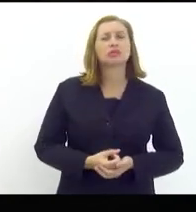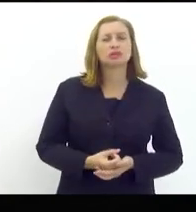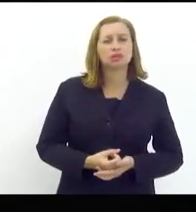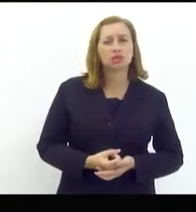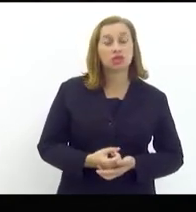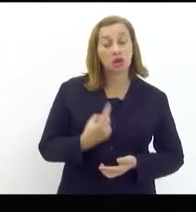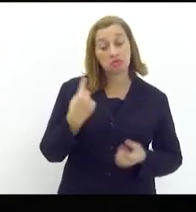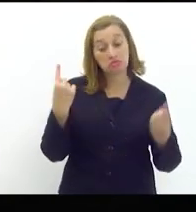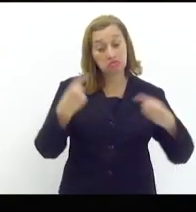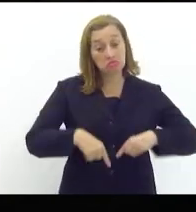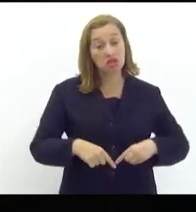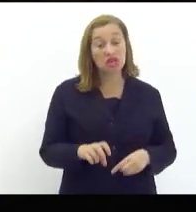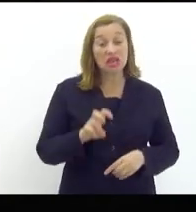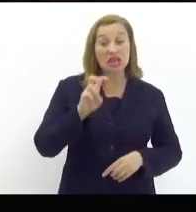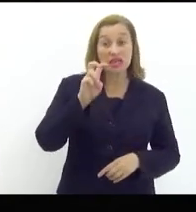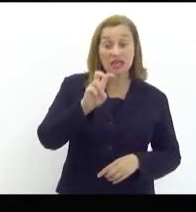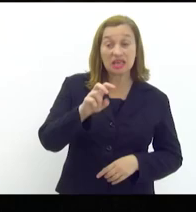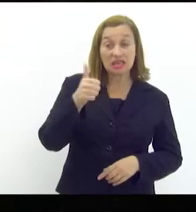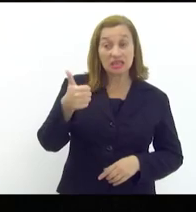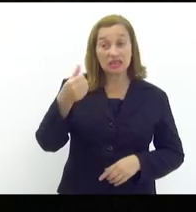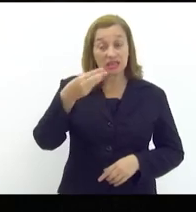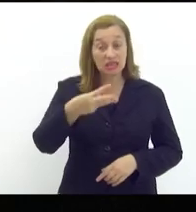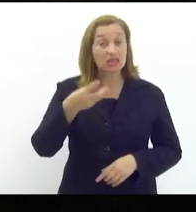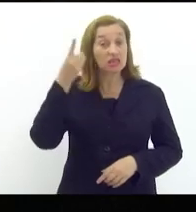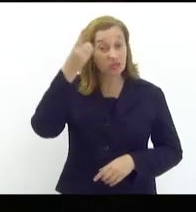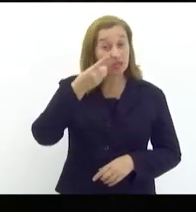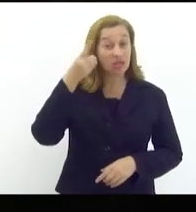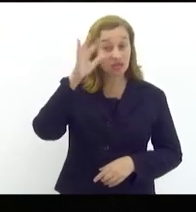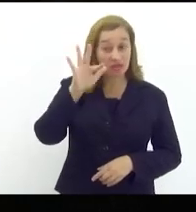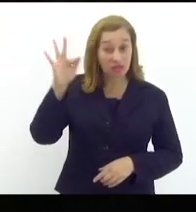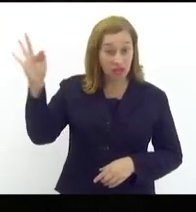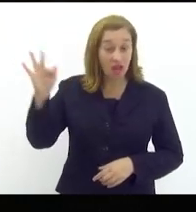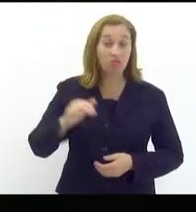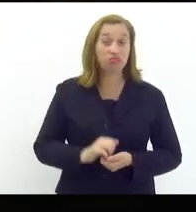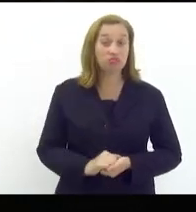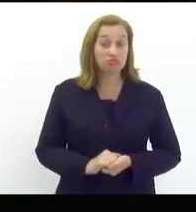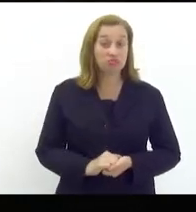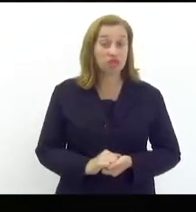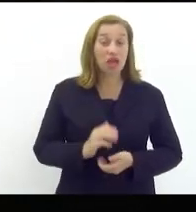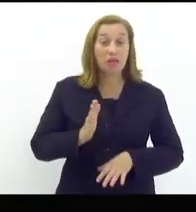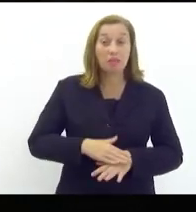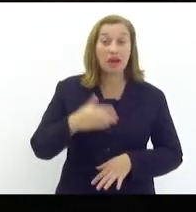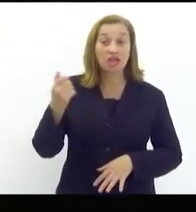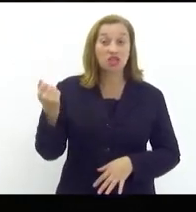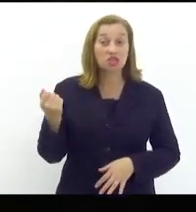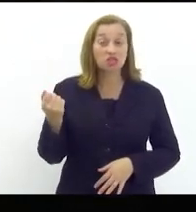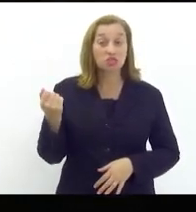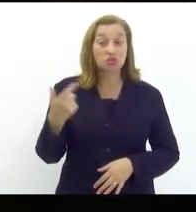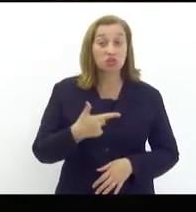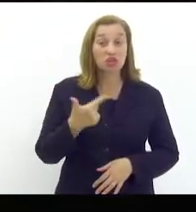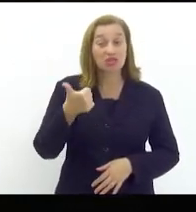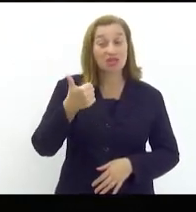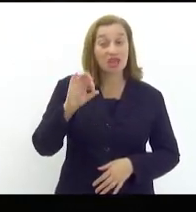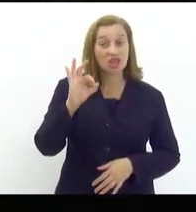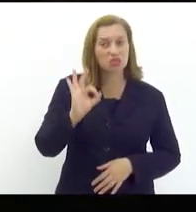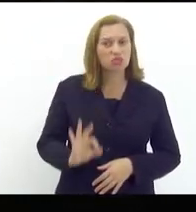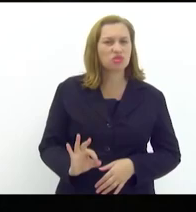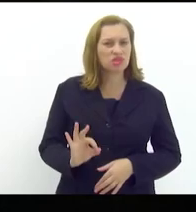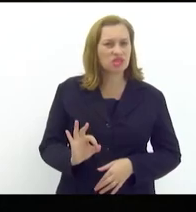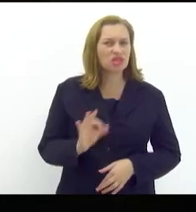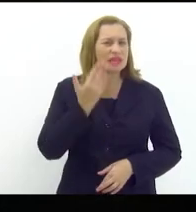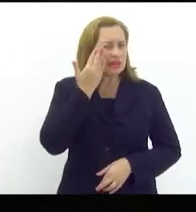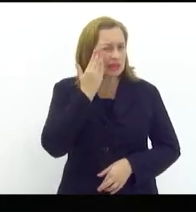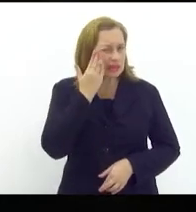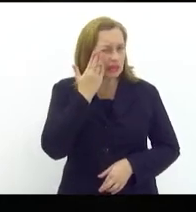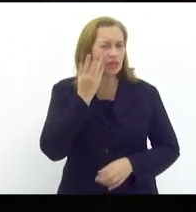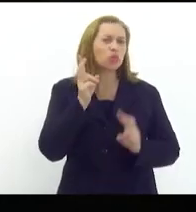que dos 513 deputados federais tem mais do que 10% entendido